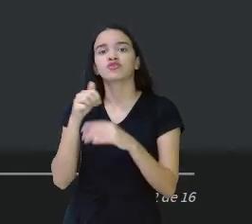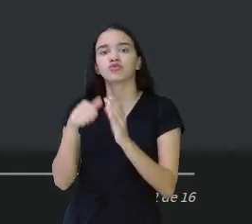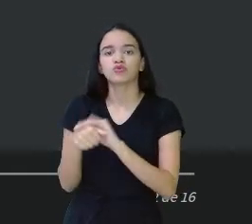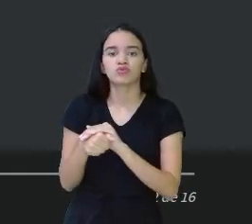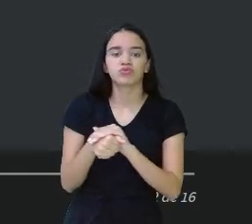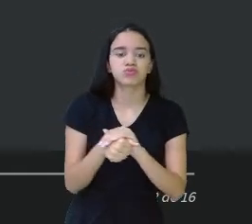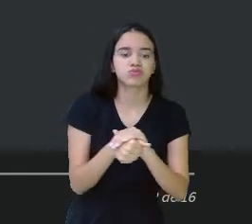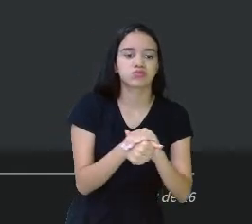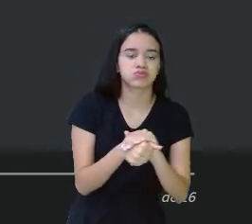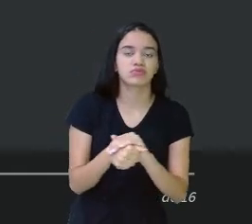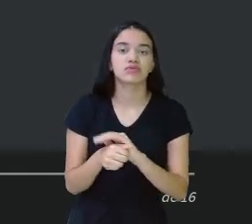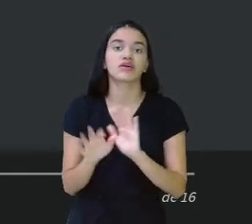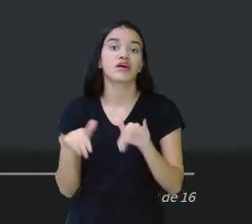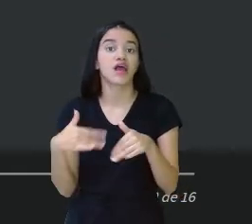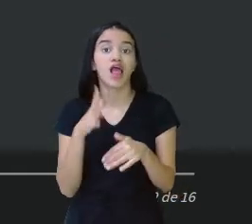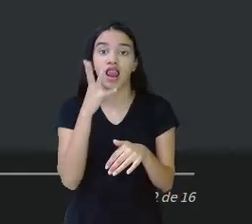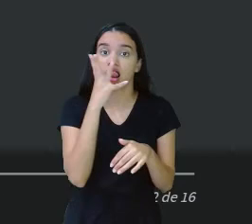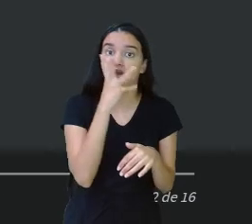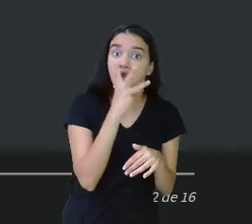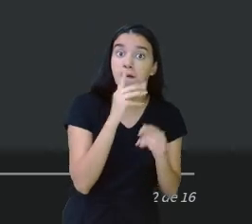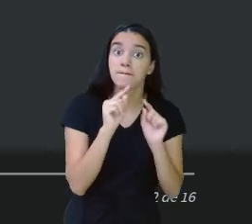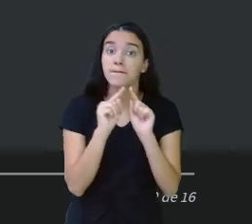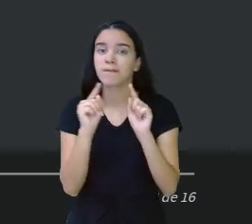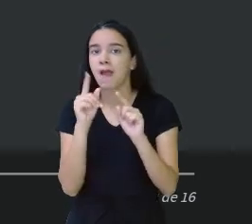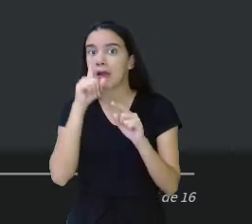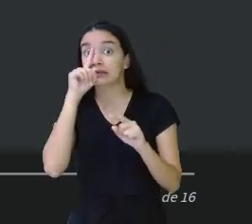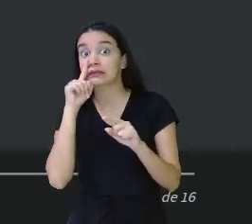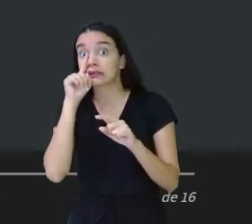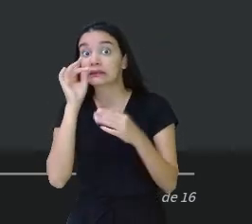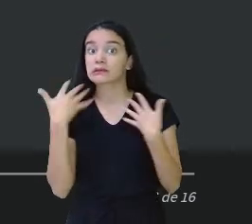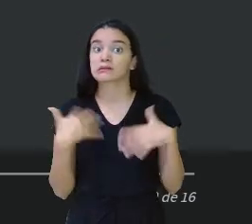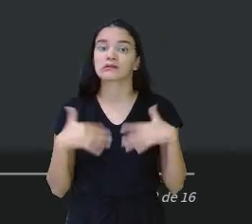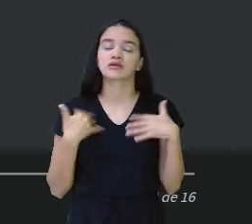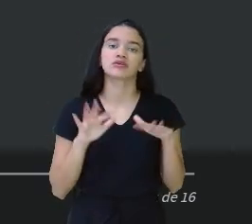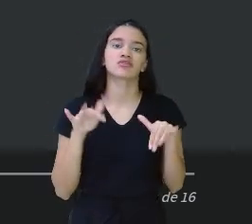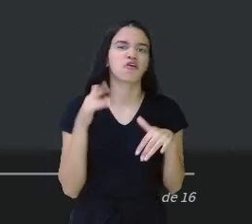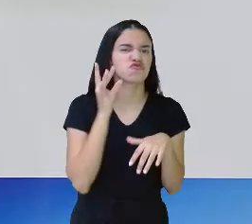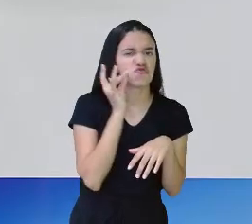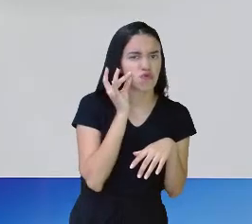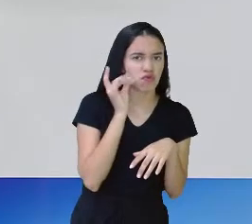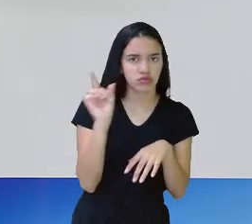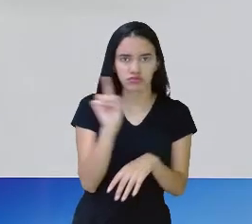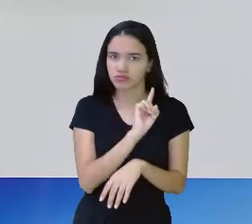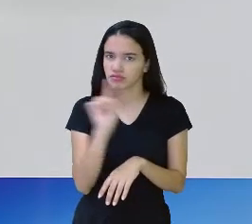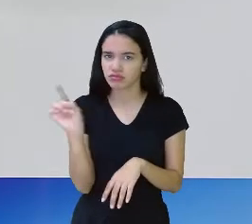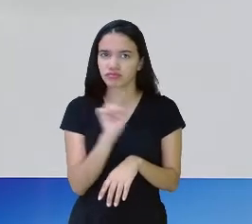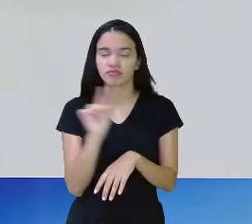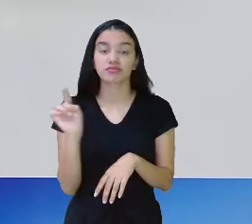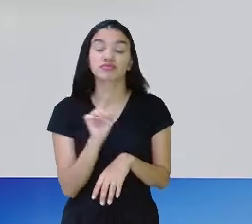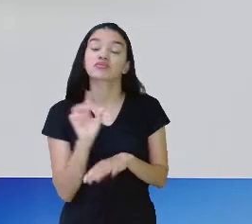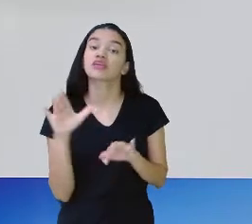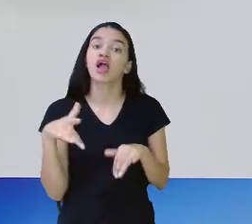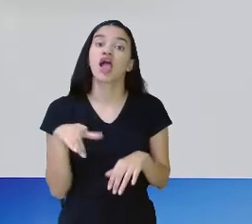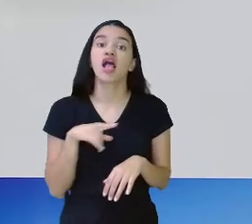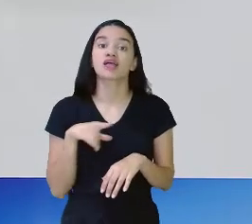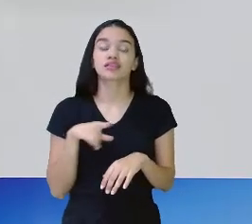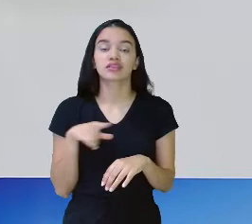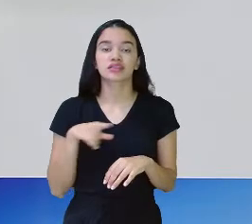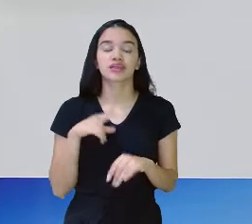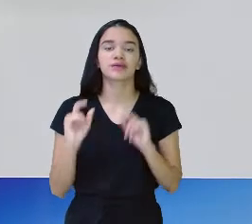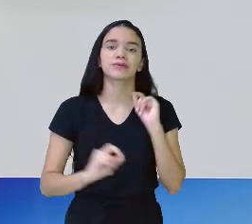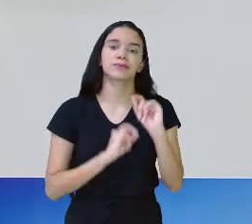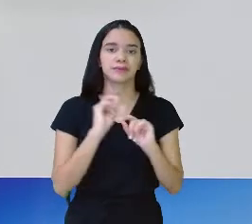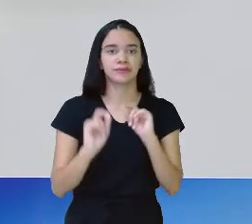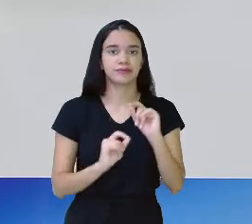vocês. Lento, mais perigosos. Eles não são tão fofinhos assim realmente, Ana. Eles têm assim